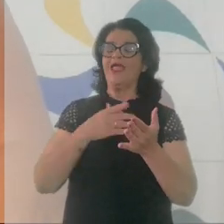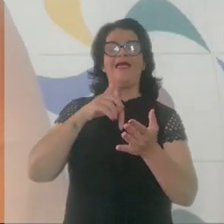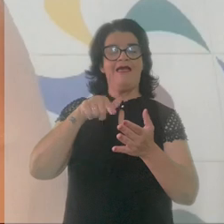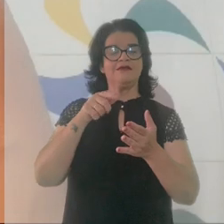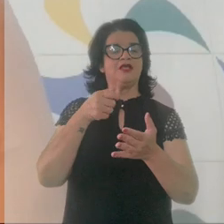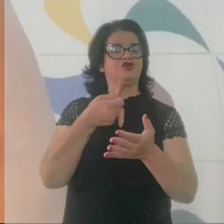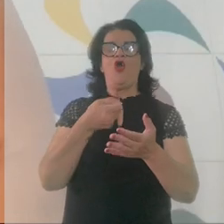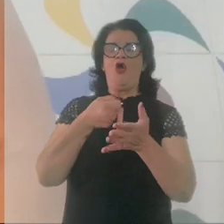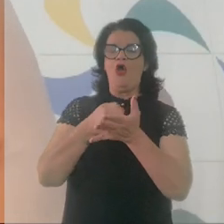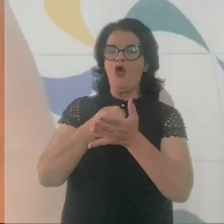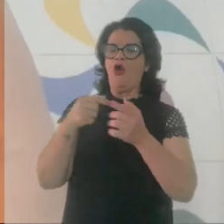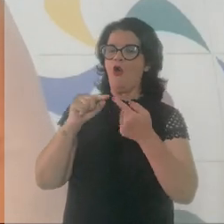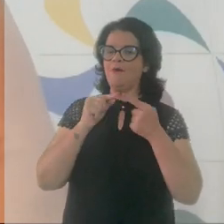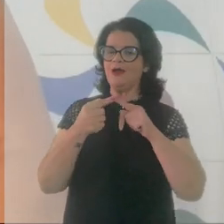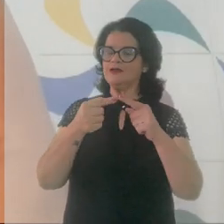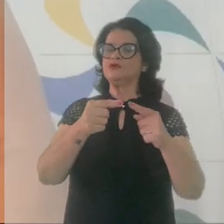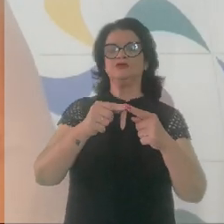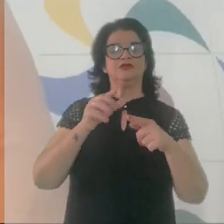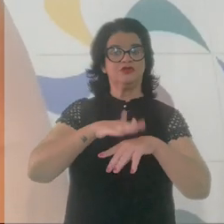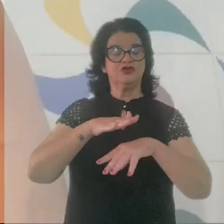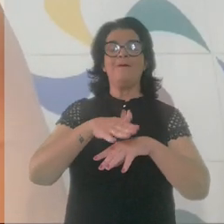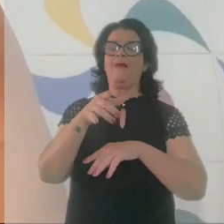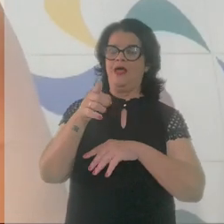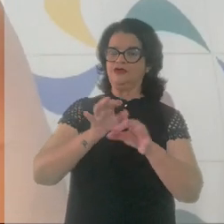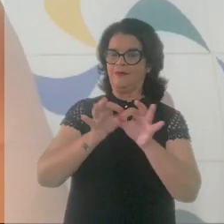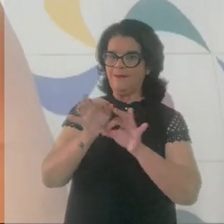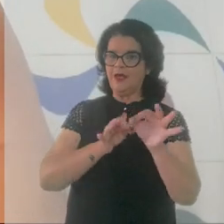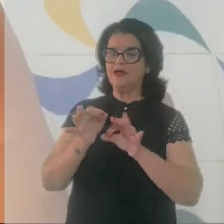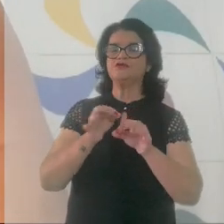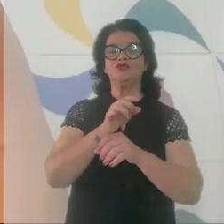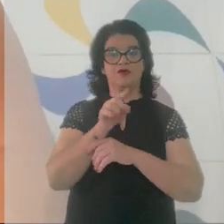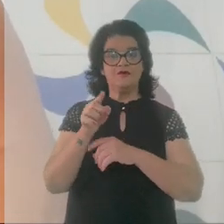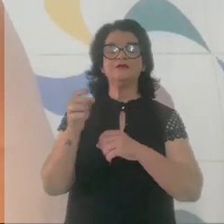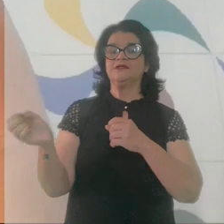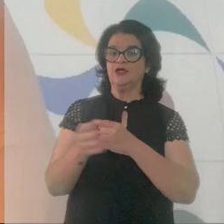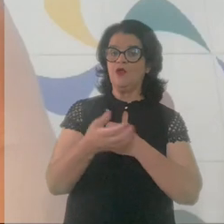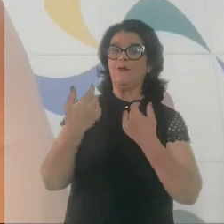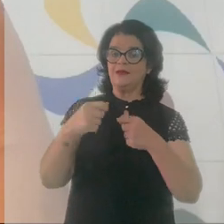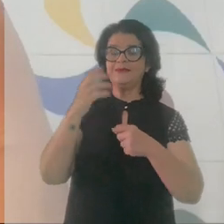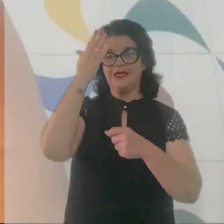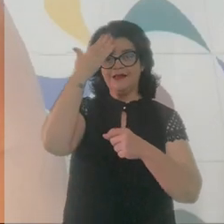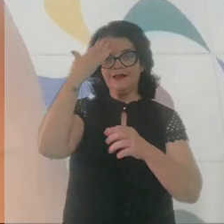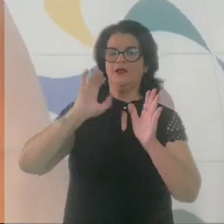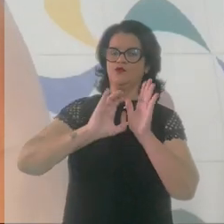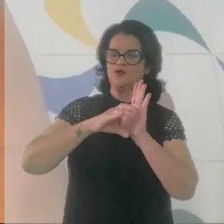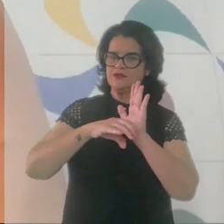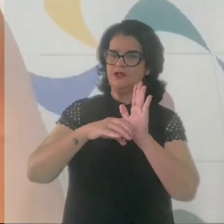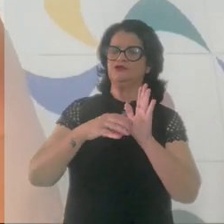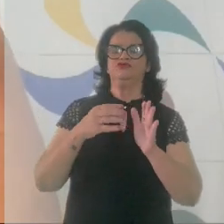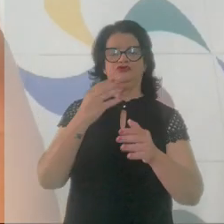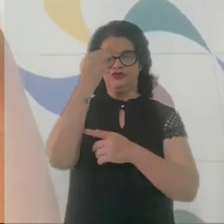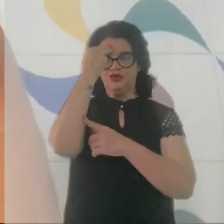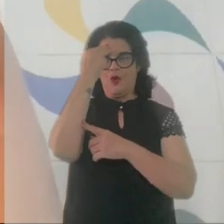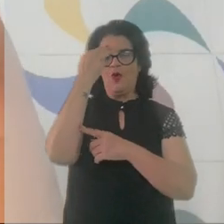exigem mais preparação por parte de vocês, que atualmente precisam ter os conceitos na ponta da língua,